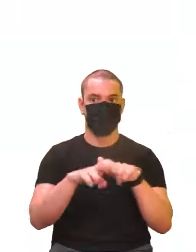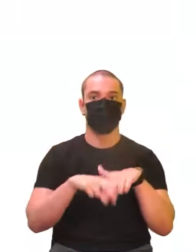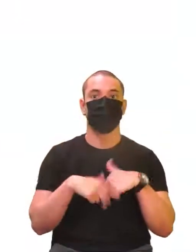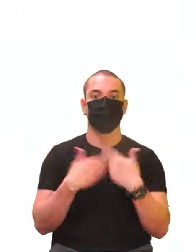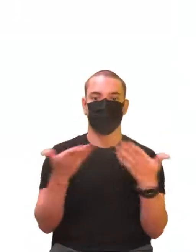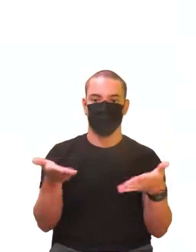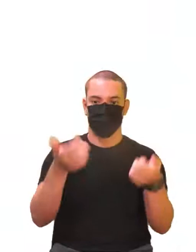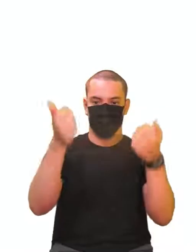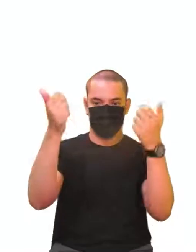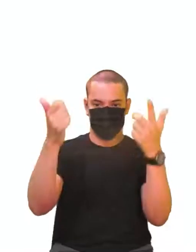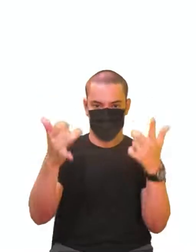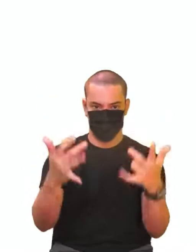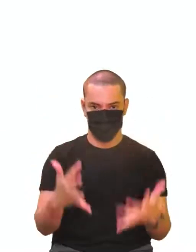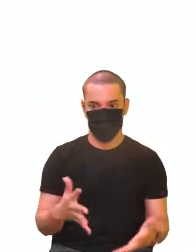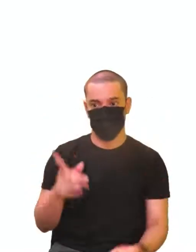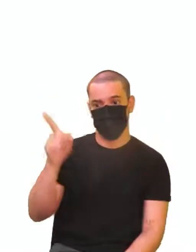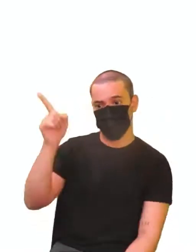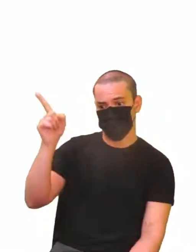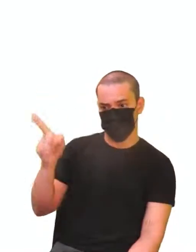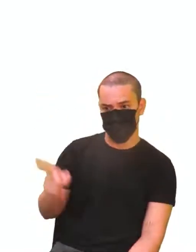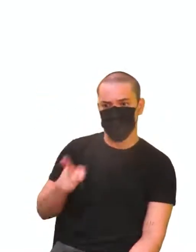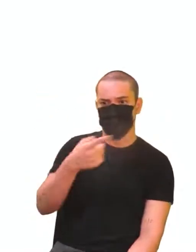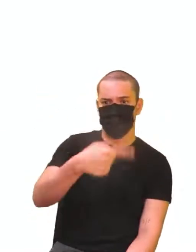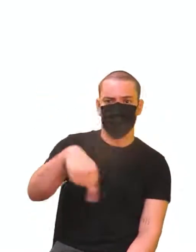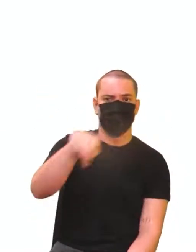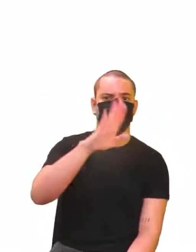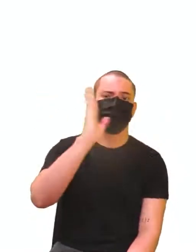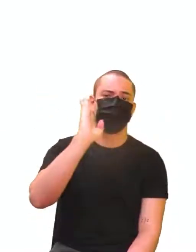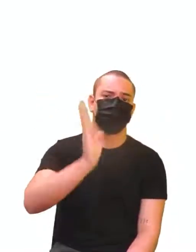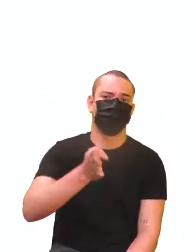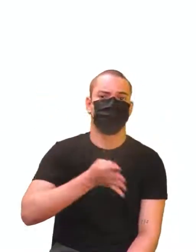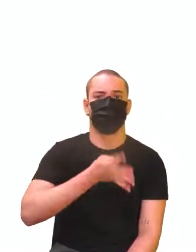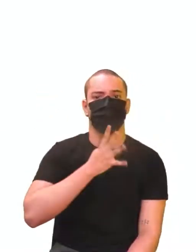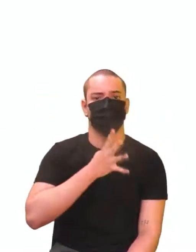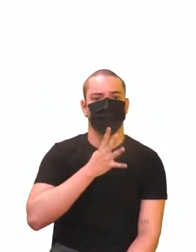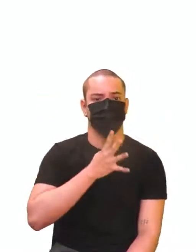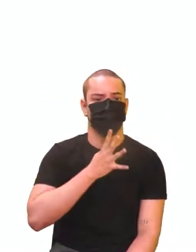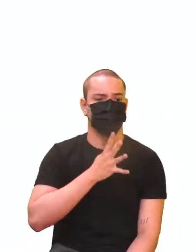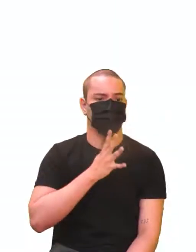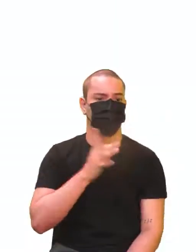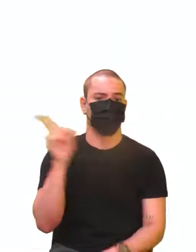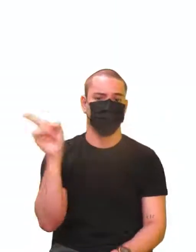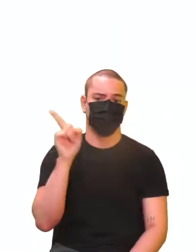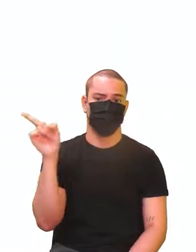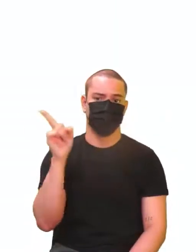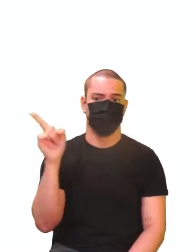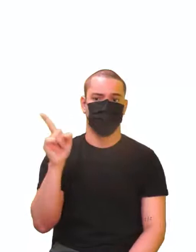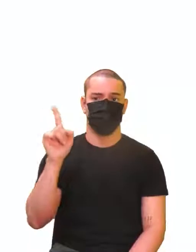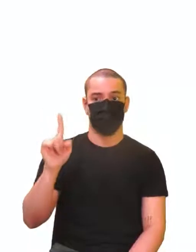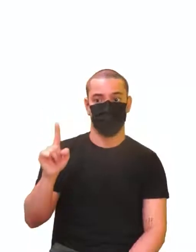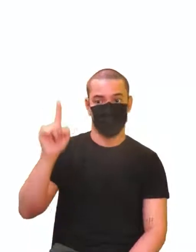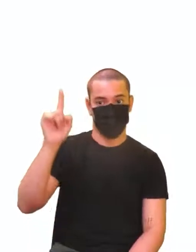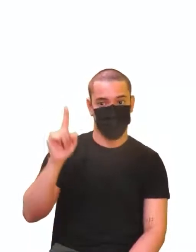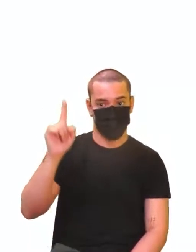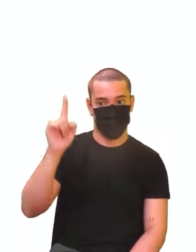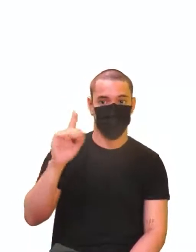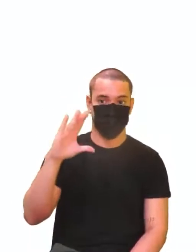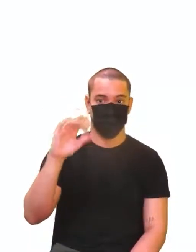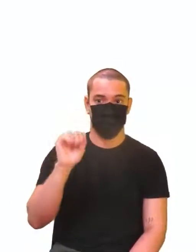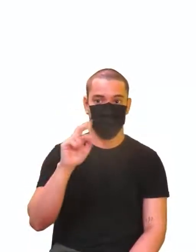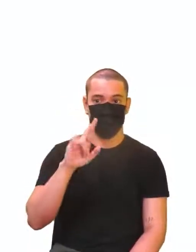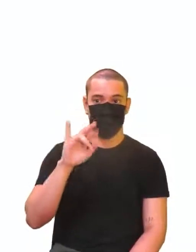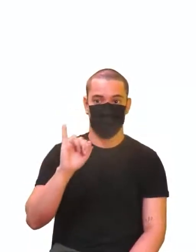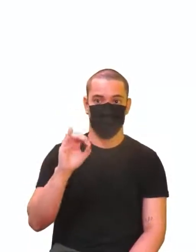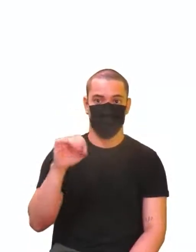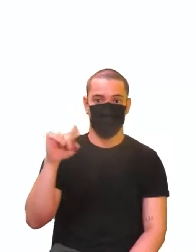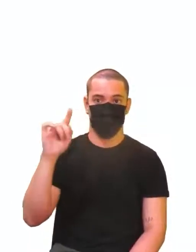ali. Aqui vocês já conhecem essa estrutura aqui, gente, é chamada de cariótipo. Só que aí, agora a gente vai frisar